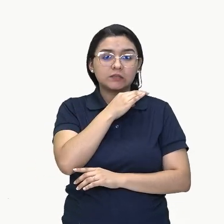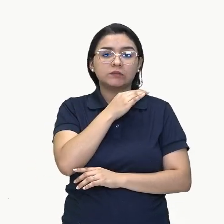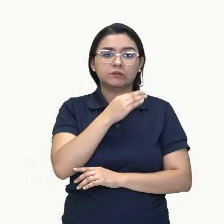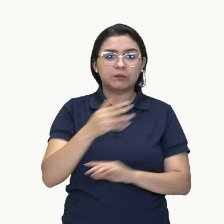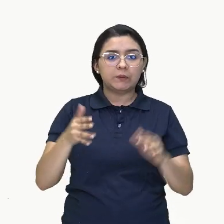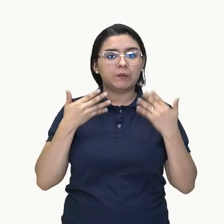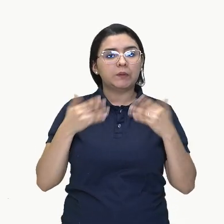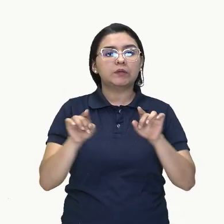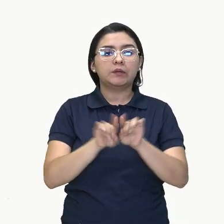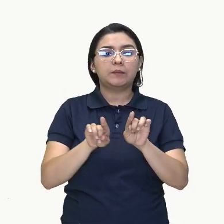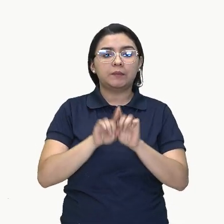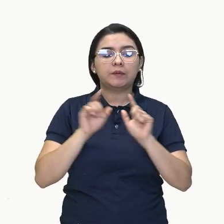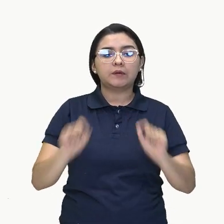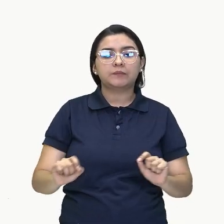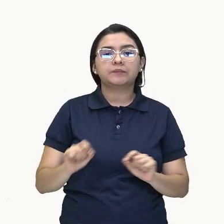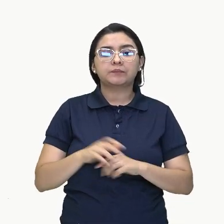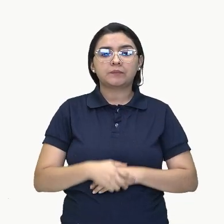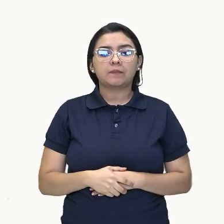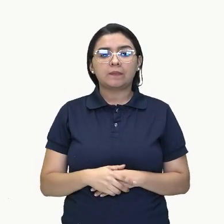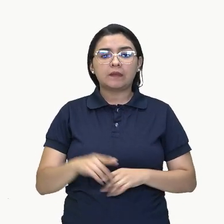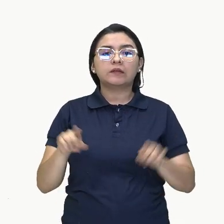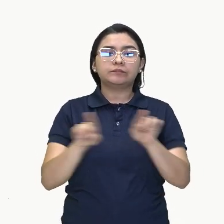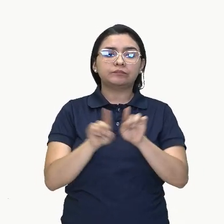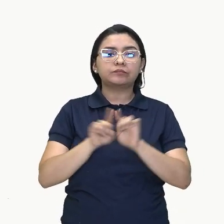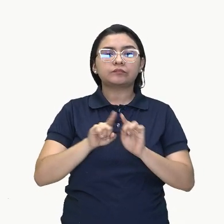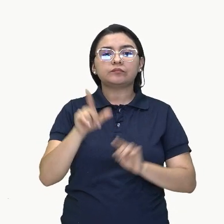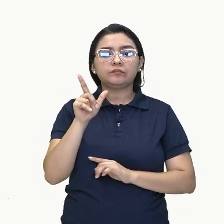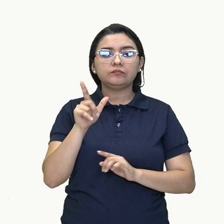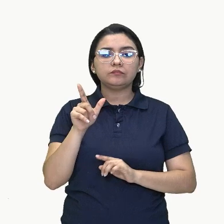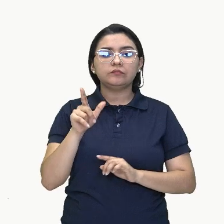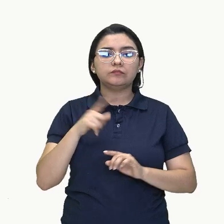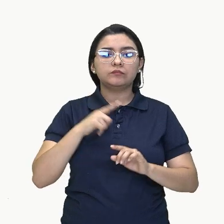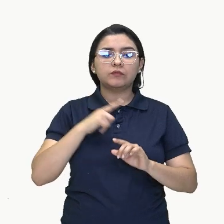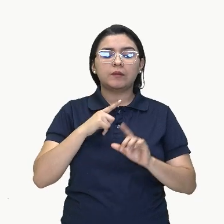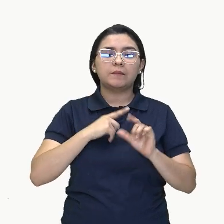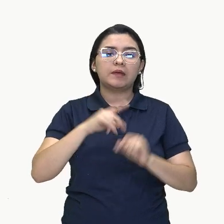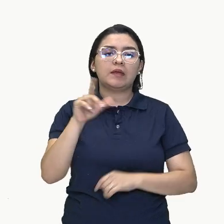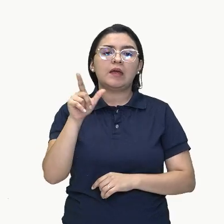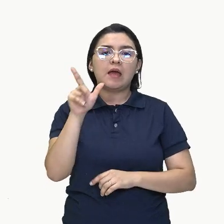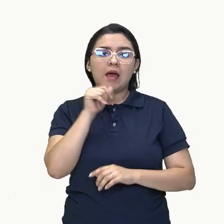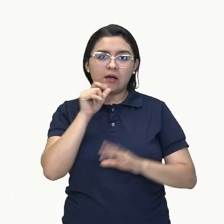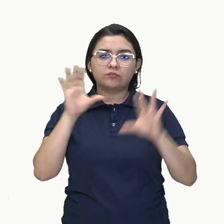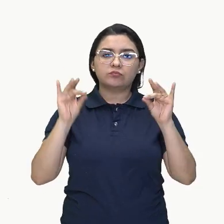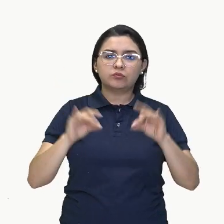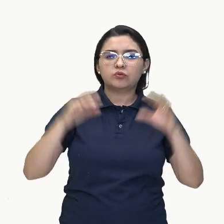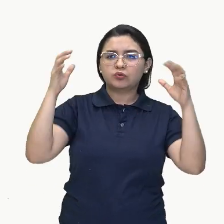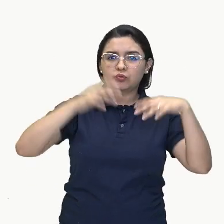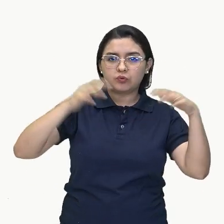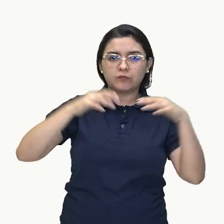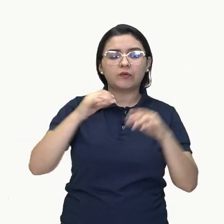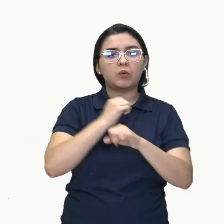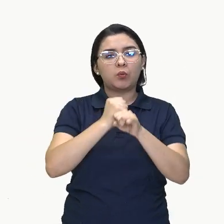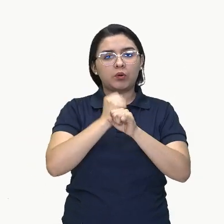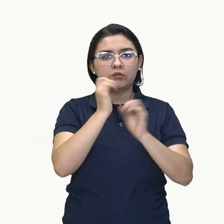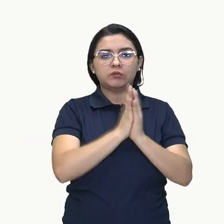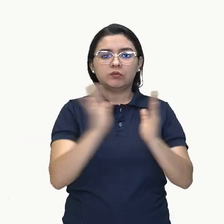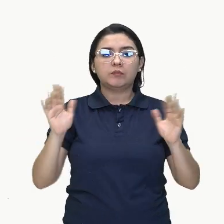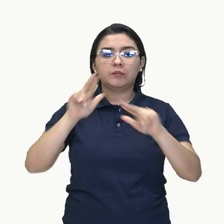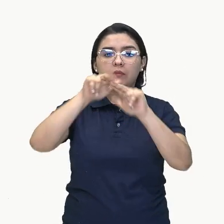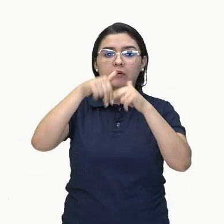e também aqui a alta umidade o ano inteiro, o ano todo. E isso por